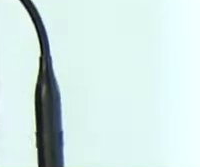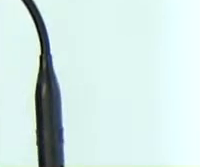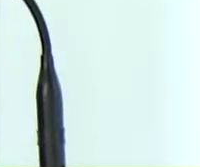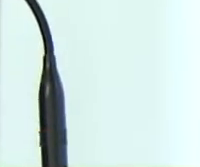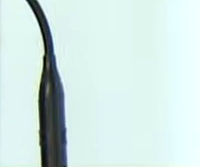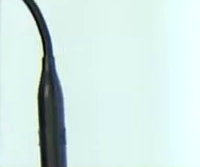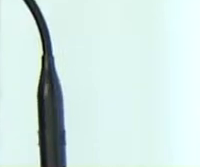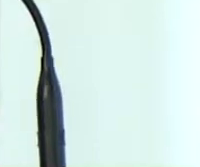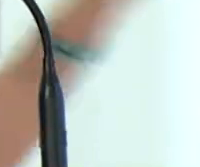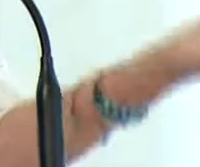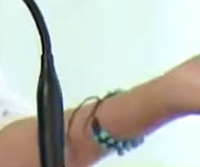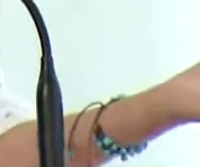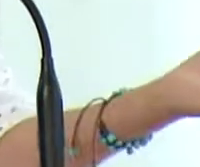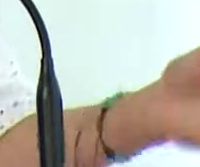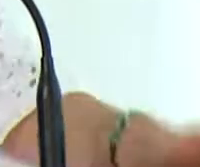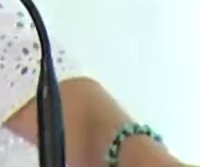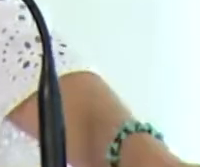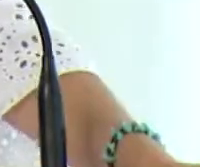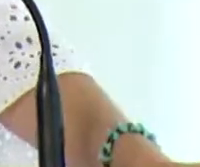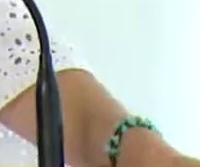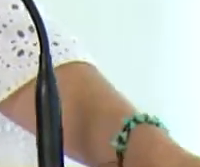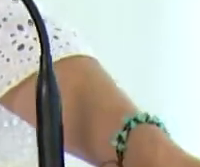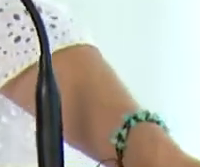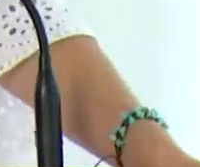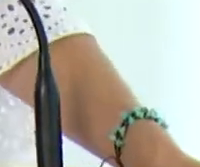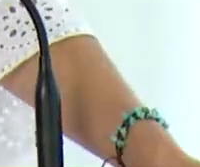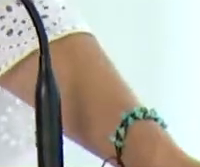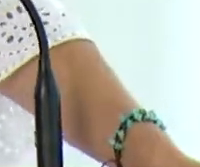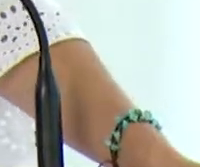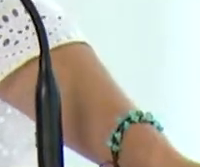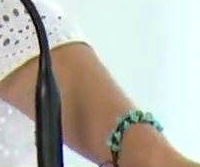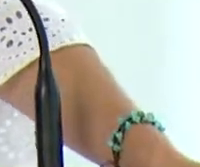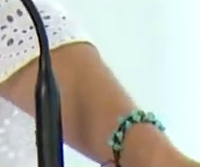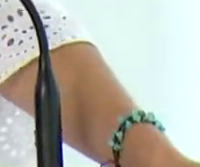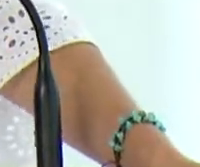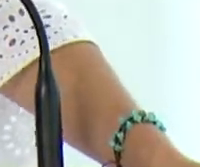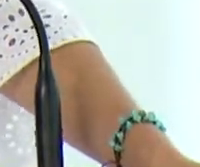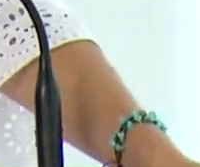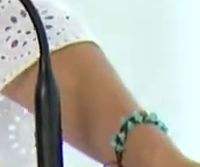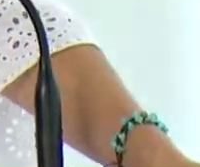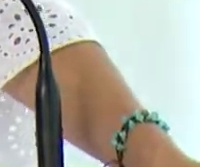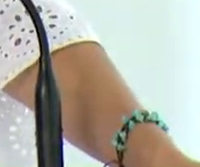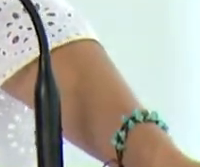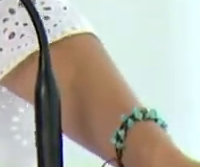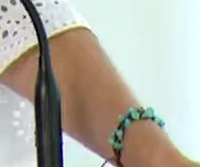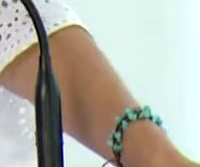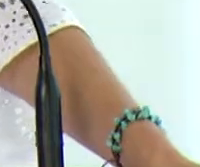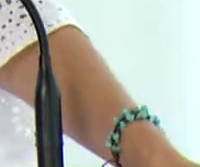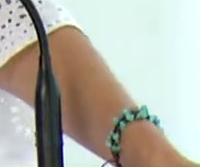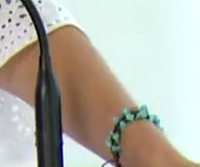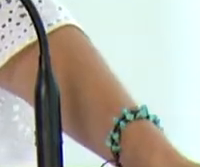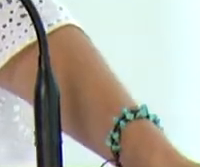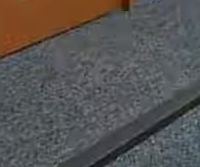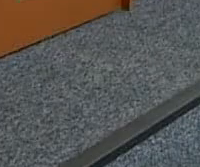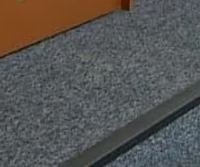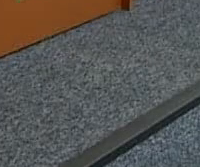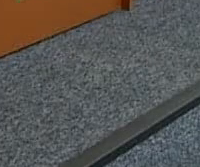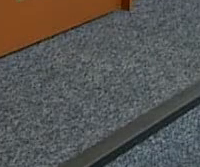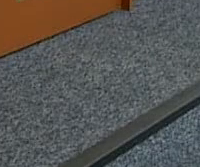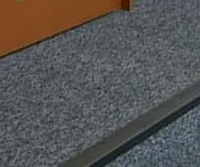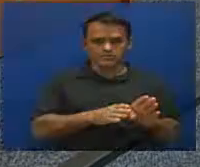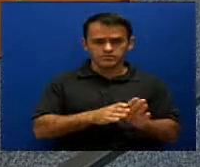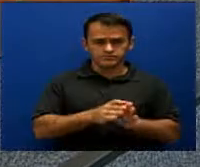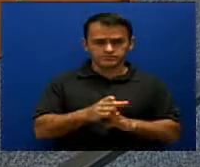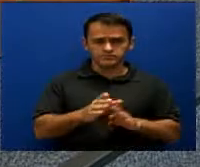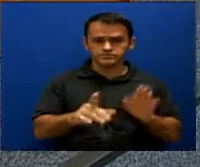que os vereadores que querem fazer o debate, querem votar nas emendas, que possam que eu oriento aí votar agora? Ou não no parecer. Eu oriento o quê? Como